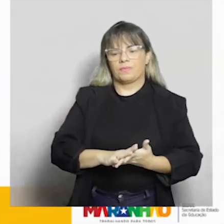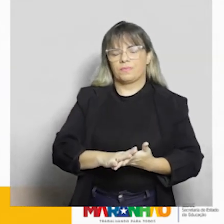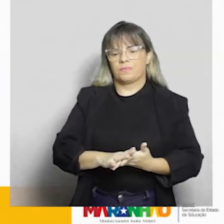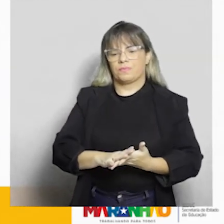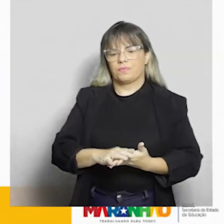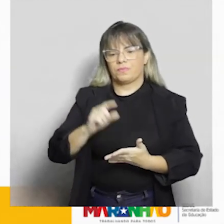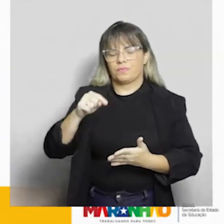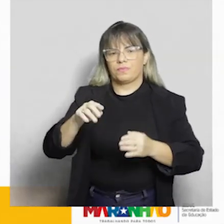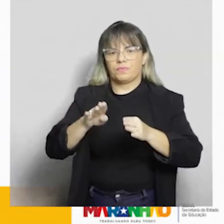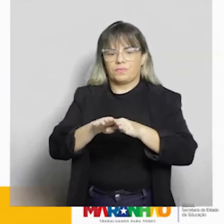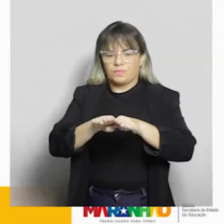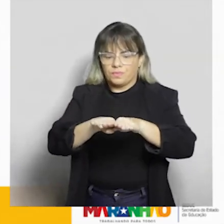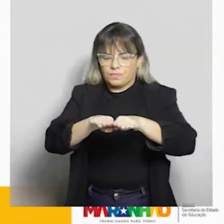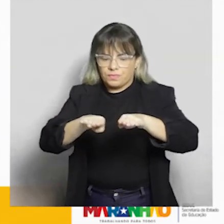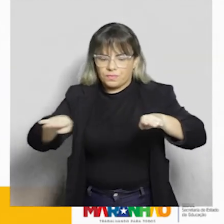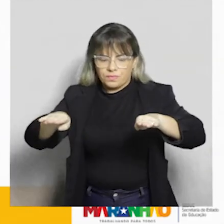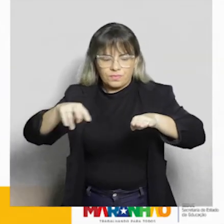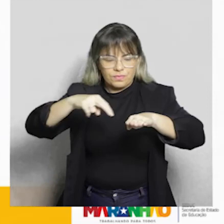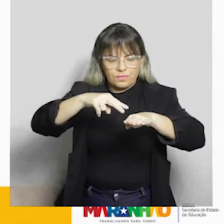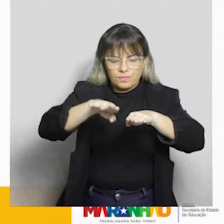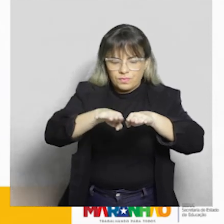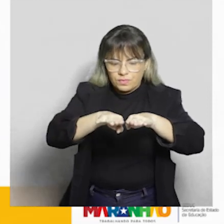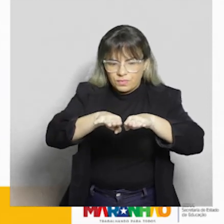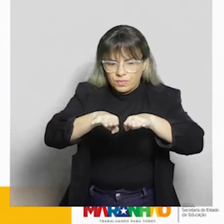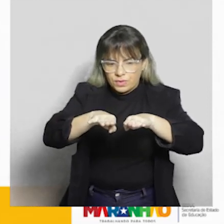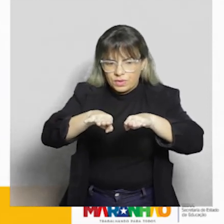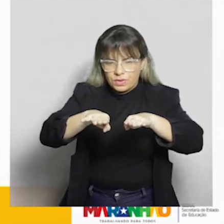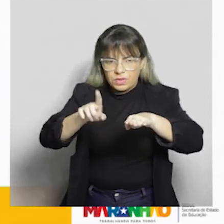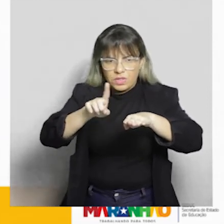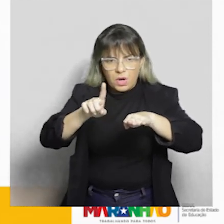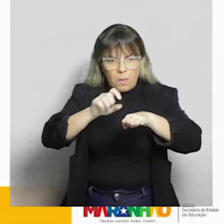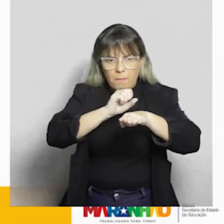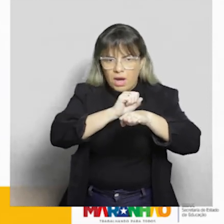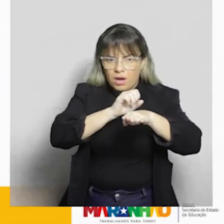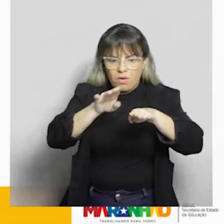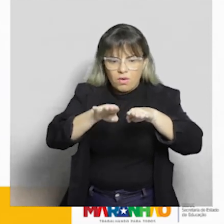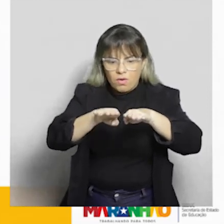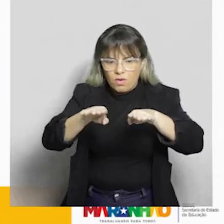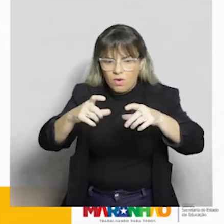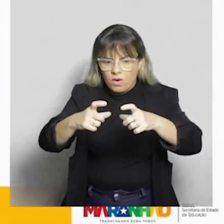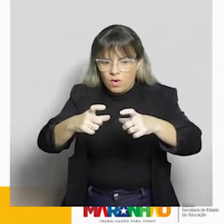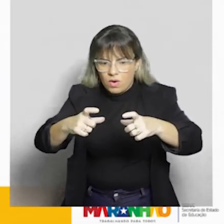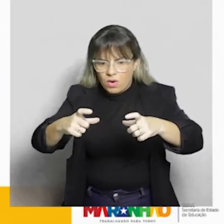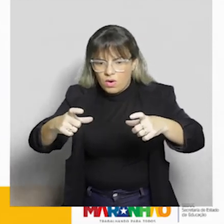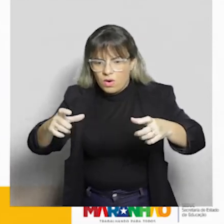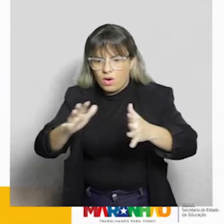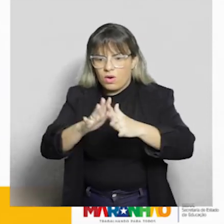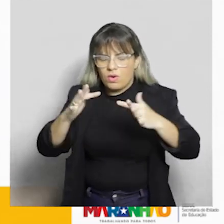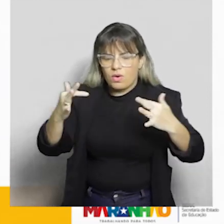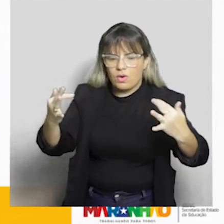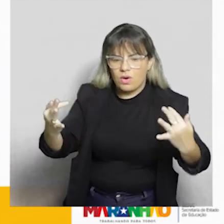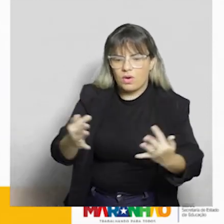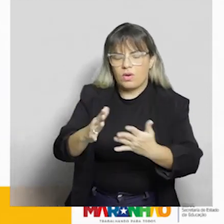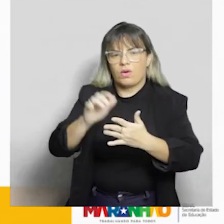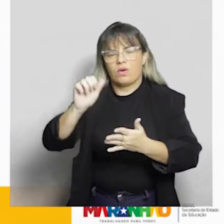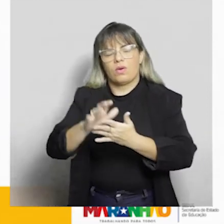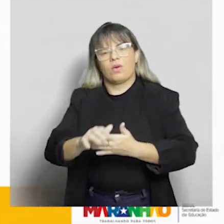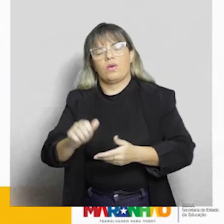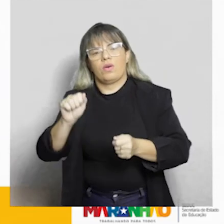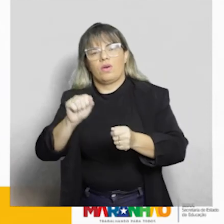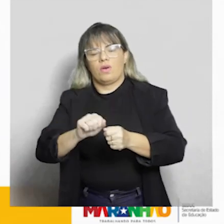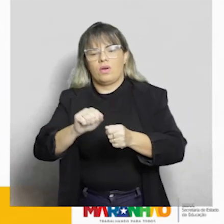de cimento de sua casa não parou de crescer, fazendo com que a família de Nijoroge e muitas outras